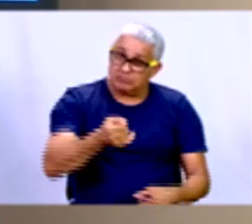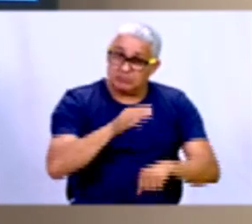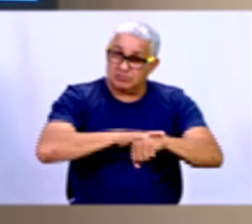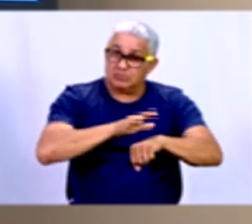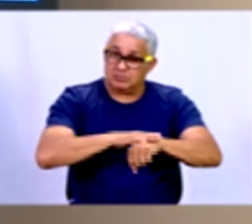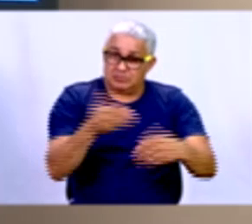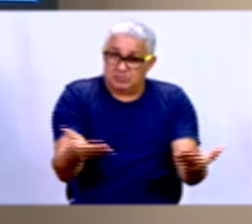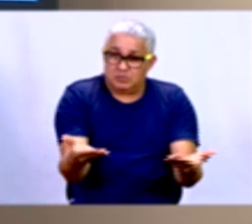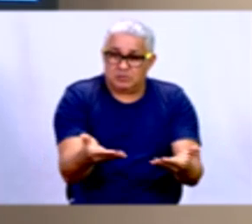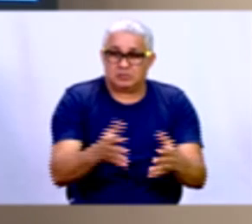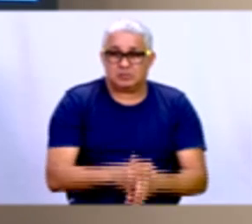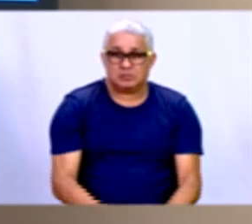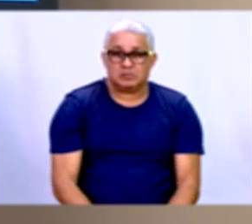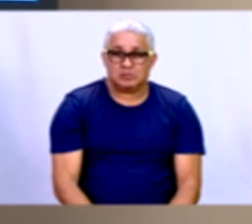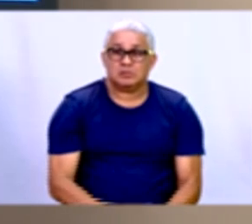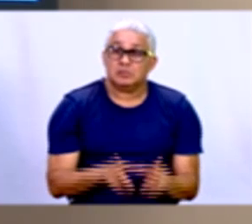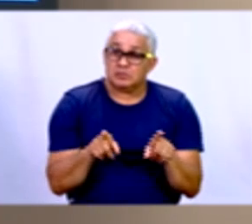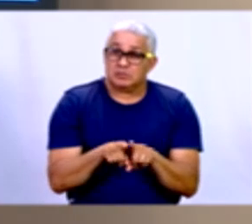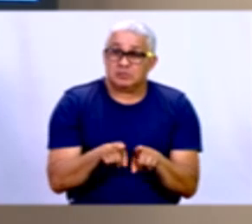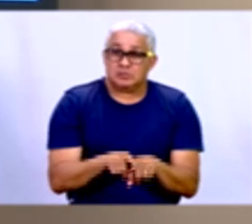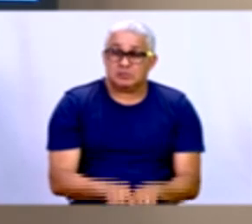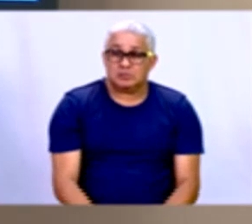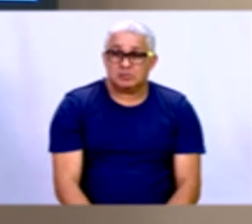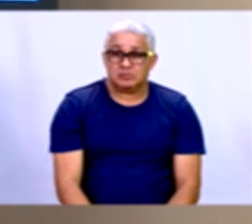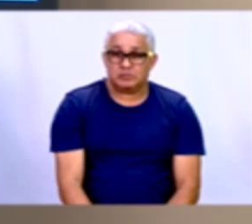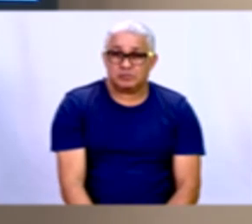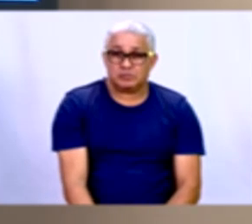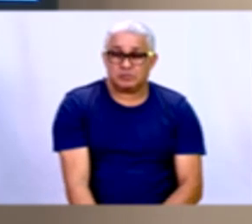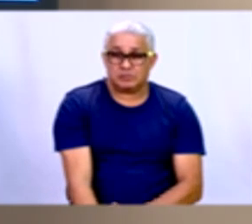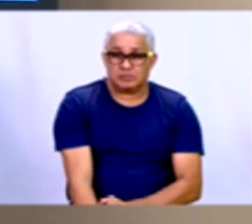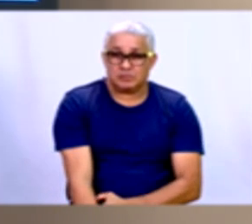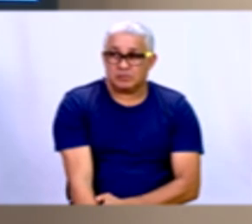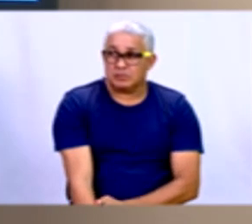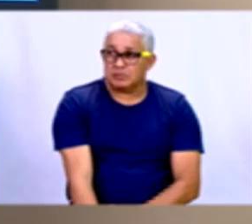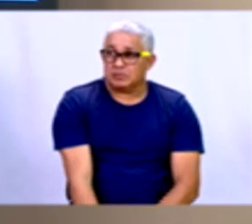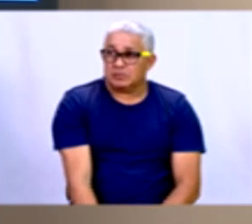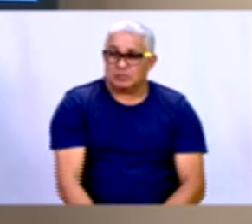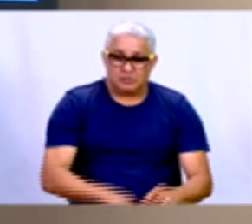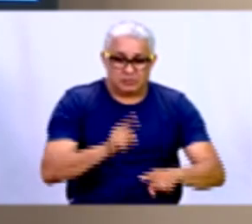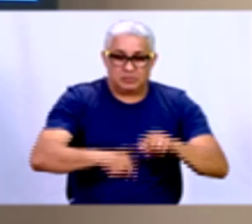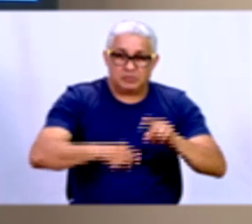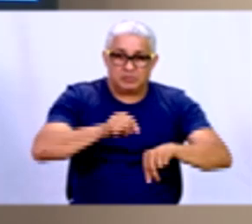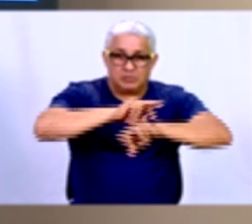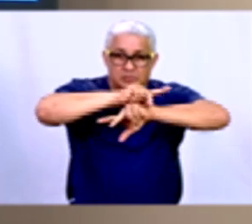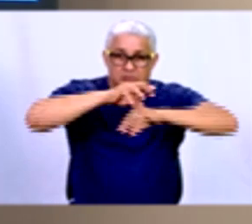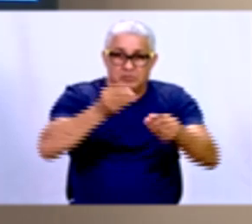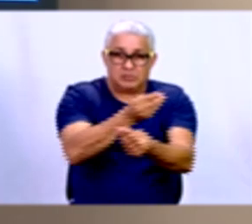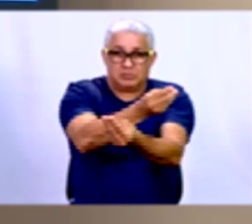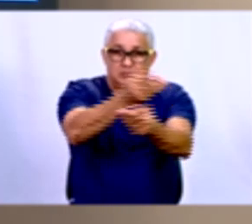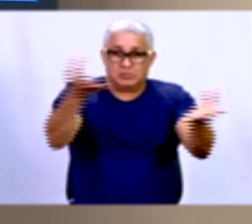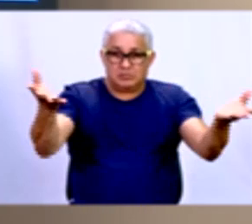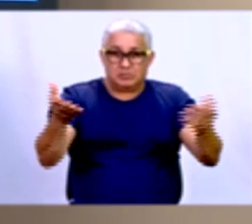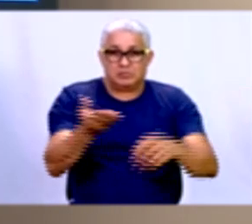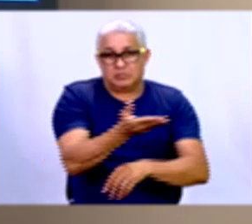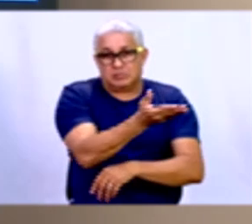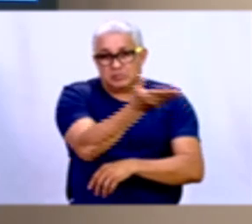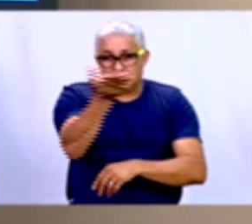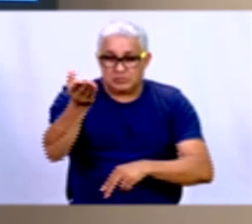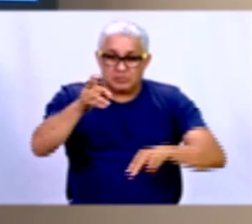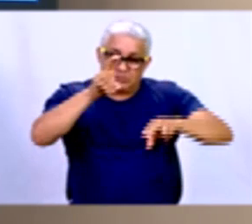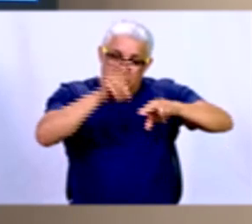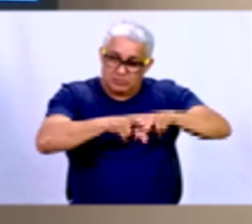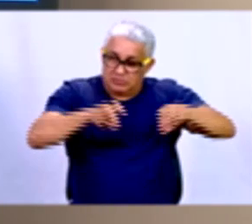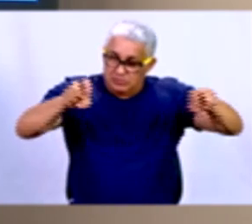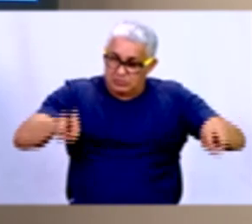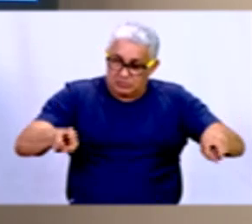tendo agora. E com o material disponibilizado, vocês sentem e